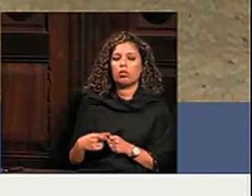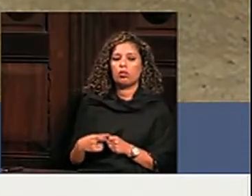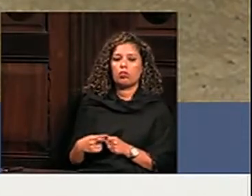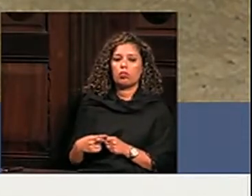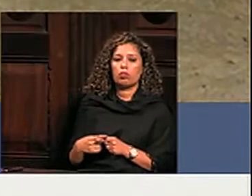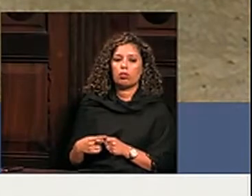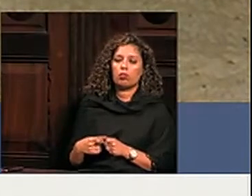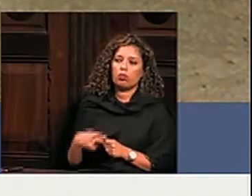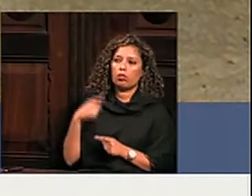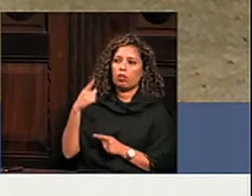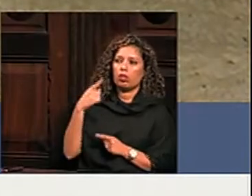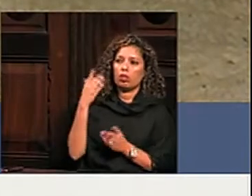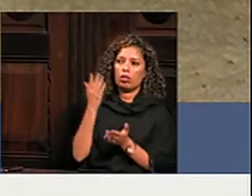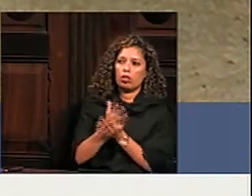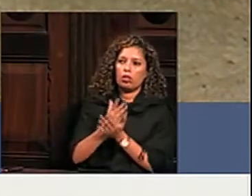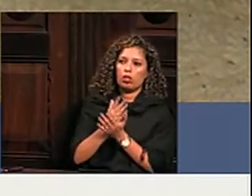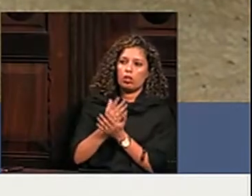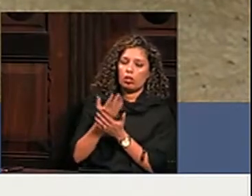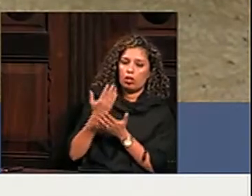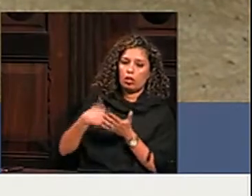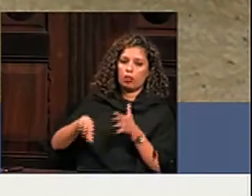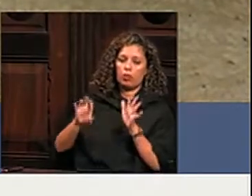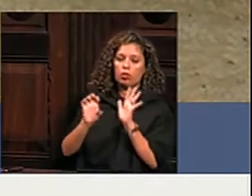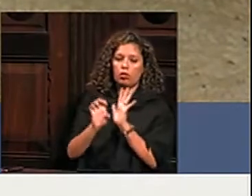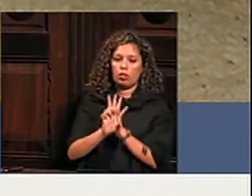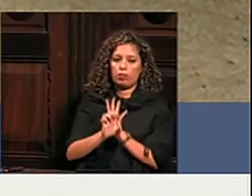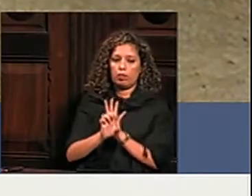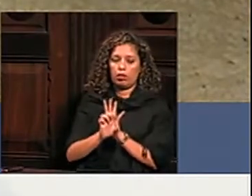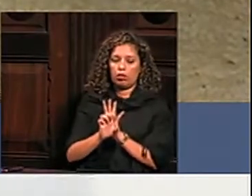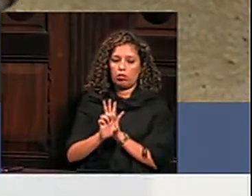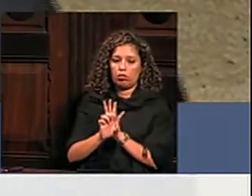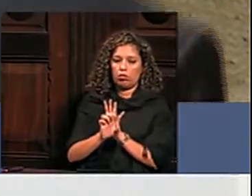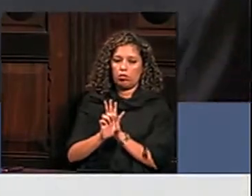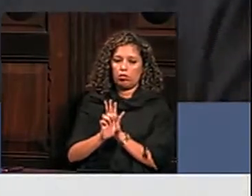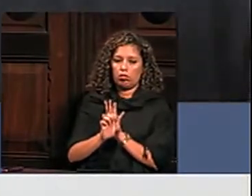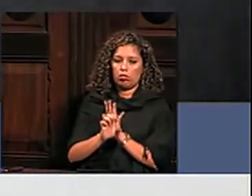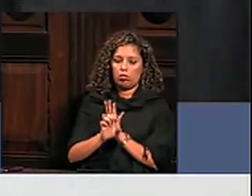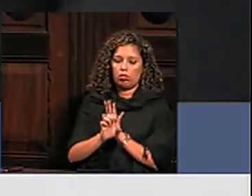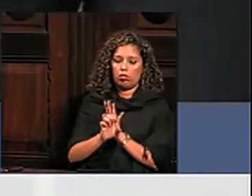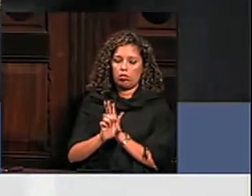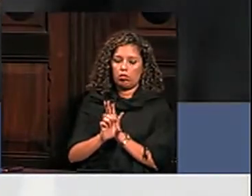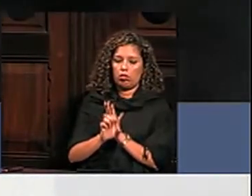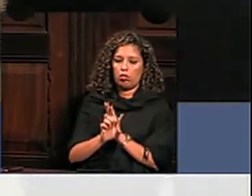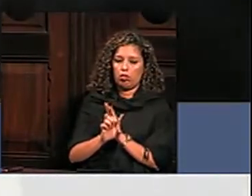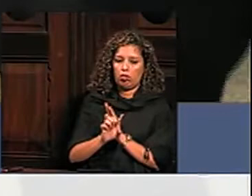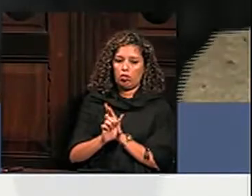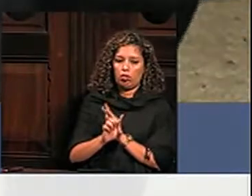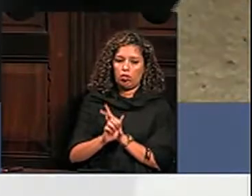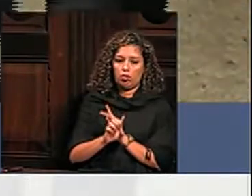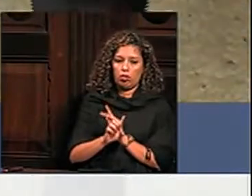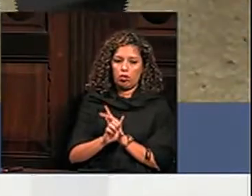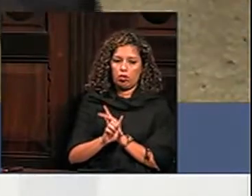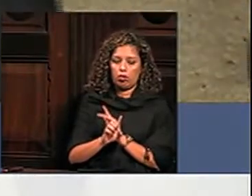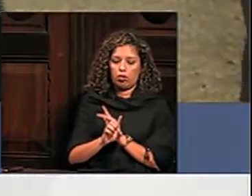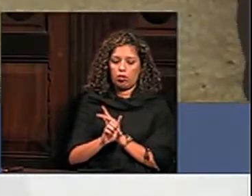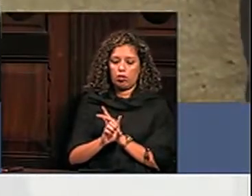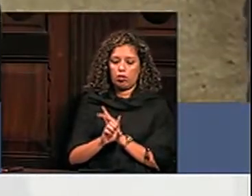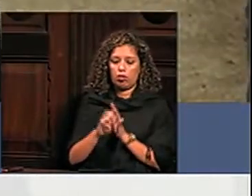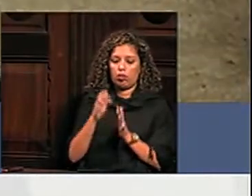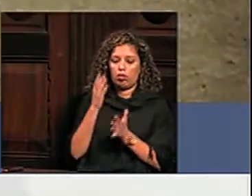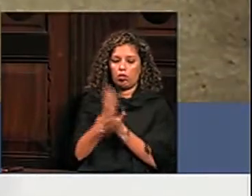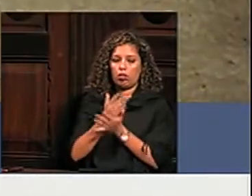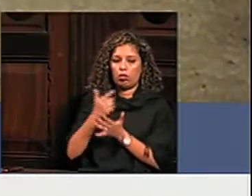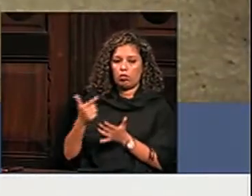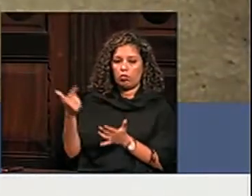ele acatou com subemenda a possibilidade dos 12%